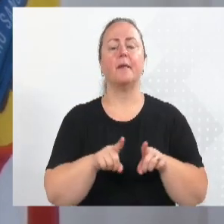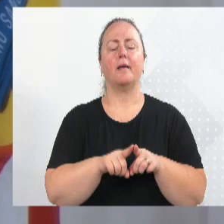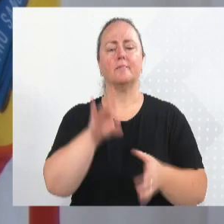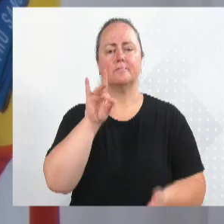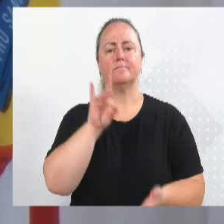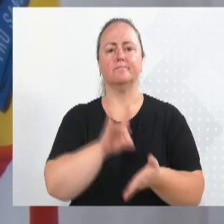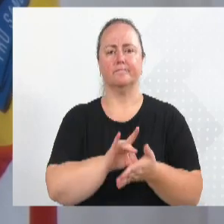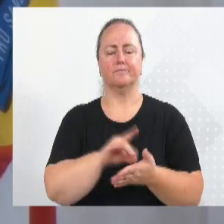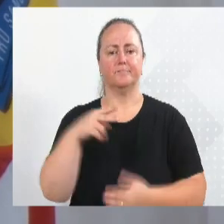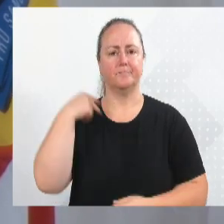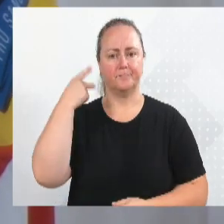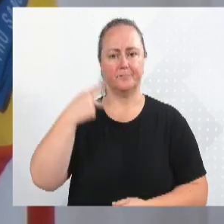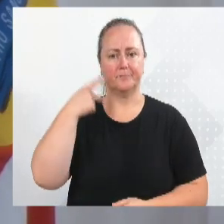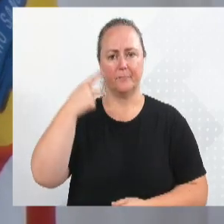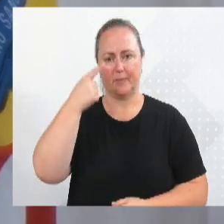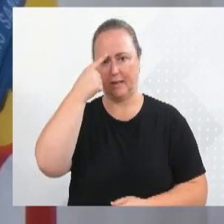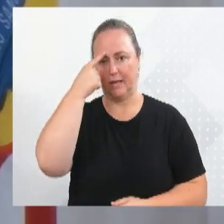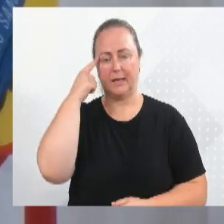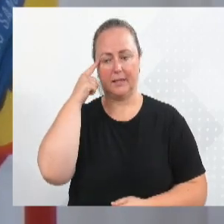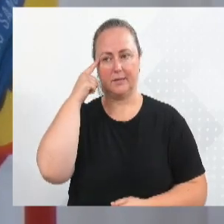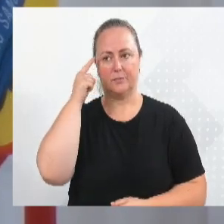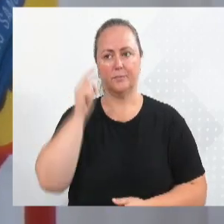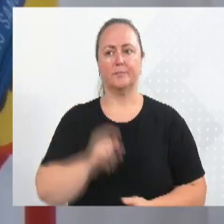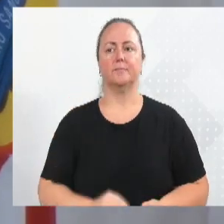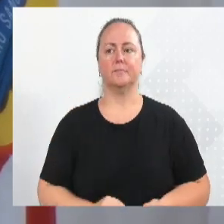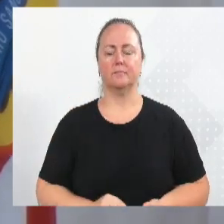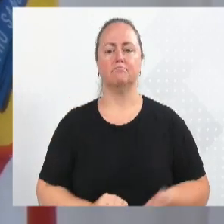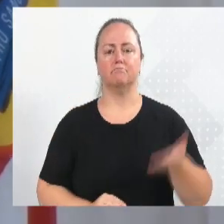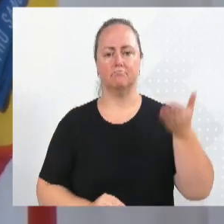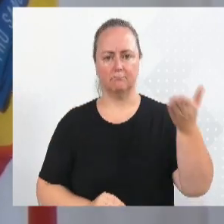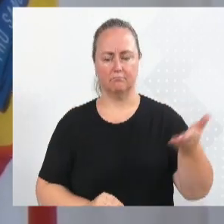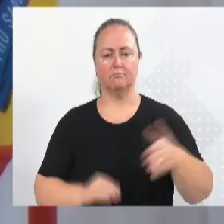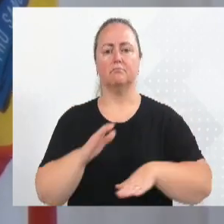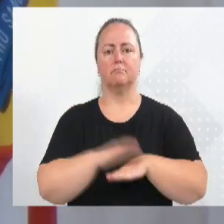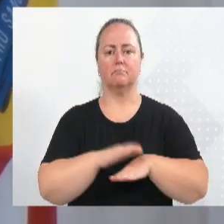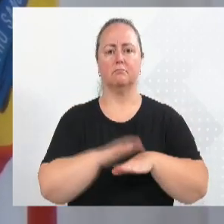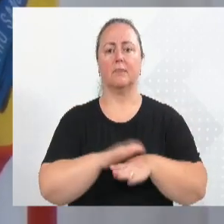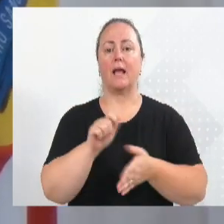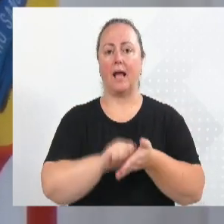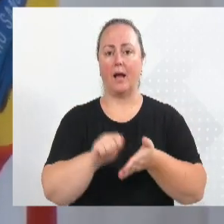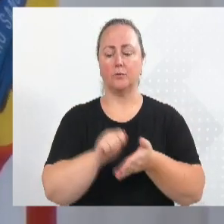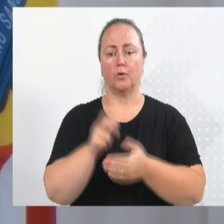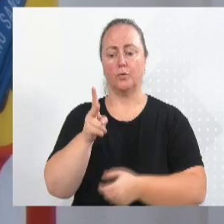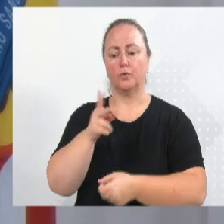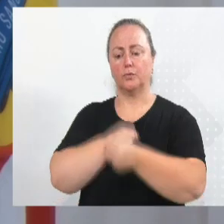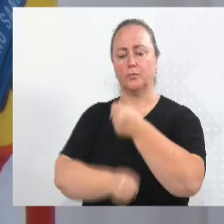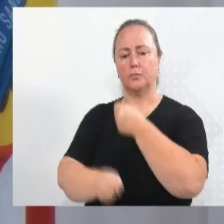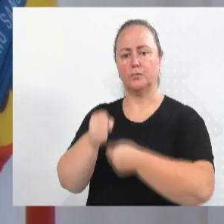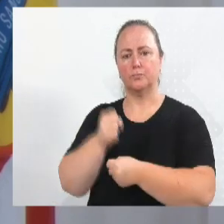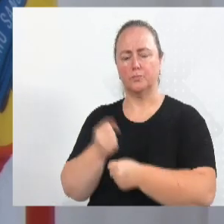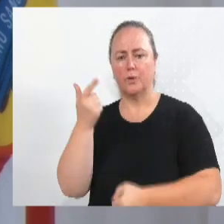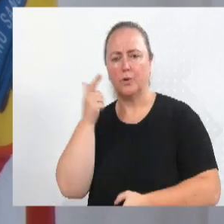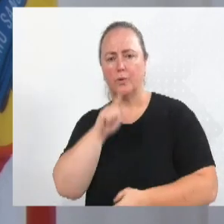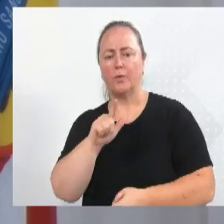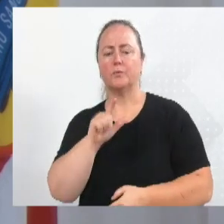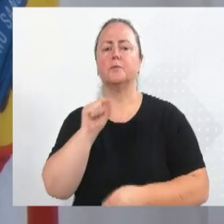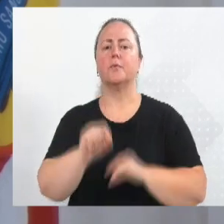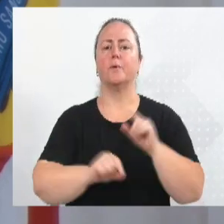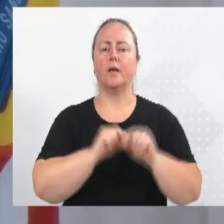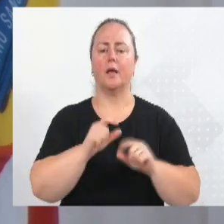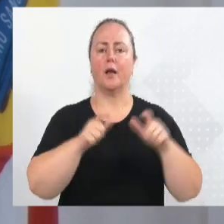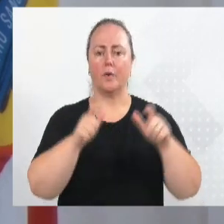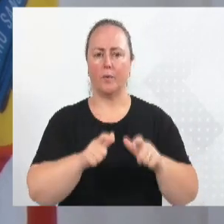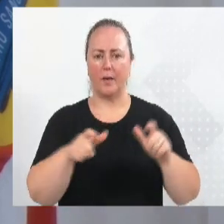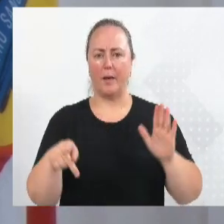aqui, o vereadorito, e aí eu cito ele como autor, conseguiu há 2 anos atrás, uma sede para o